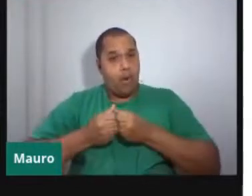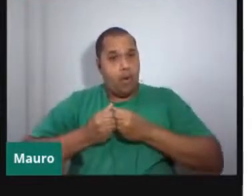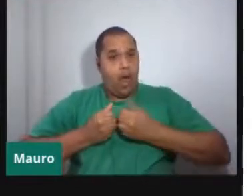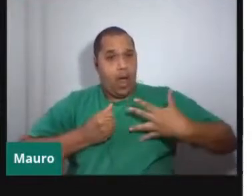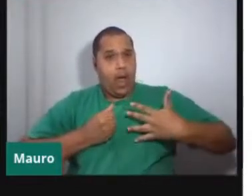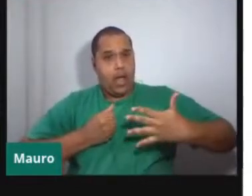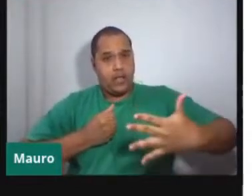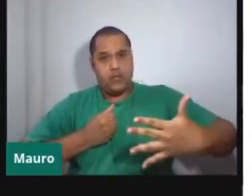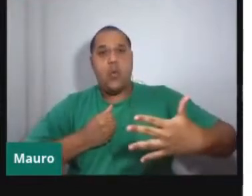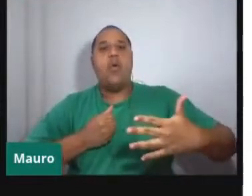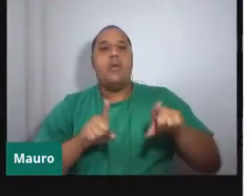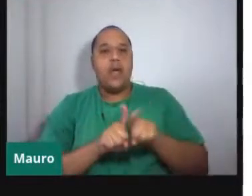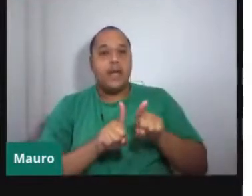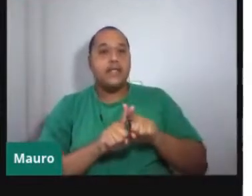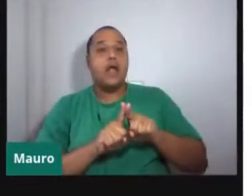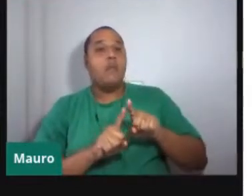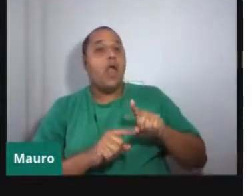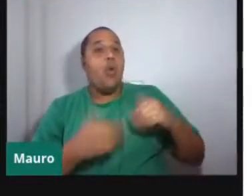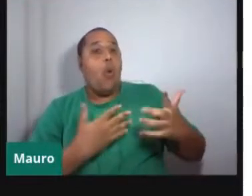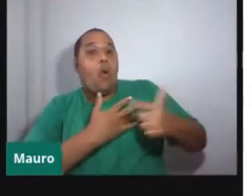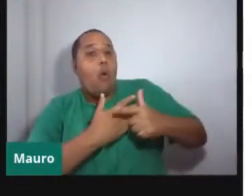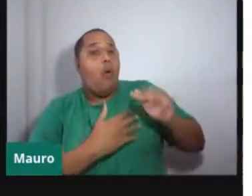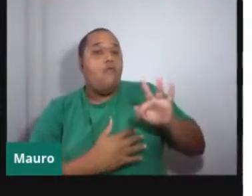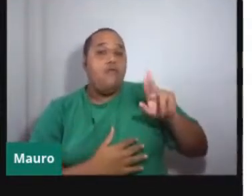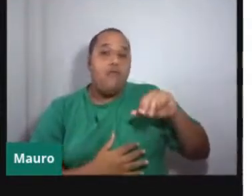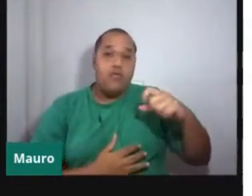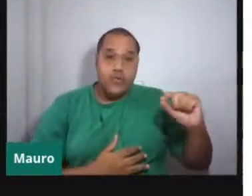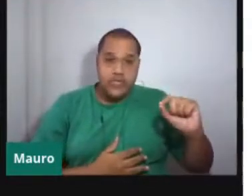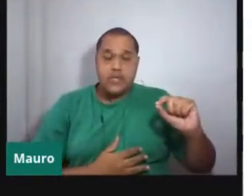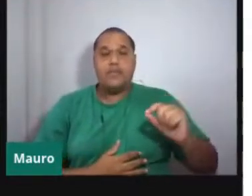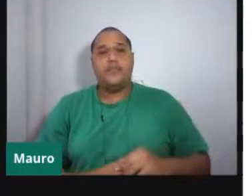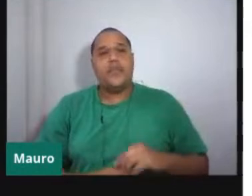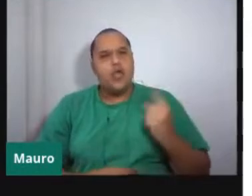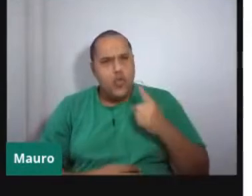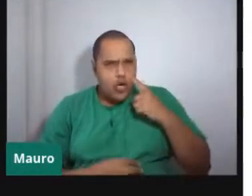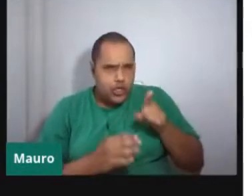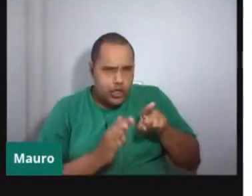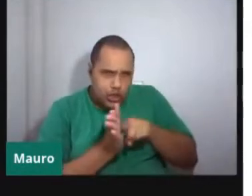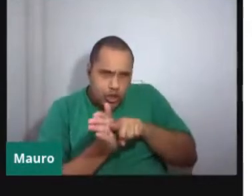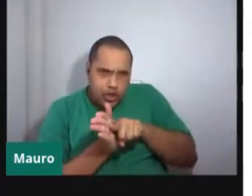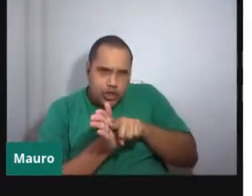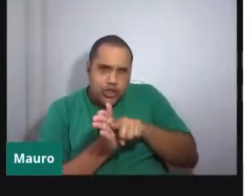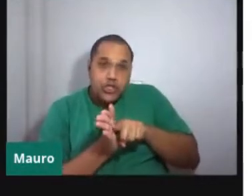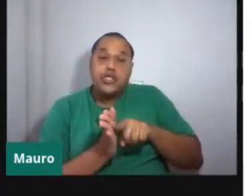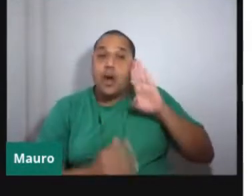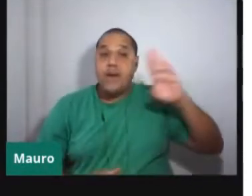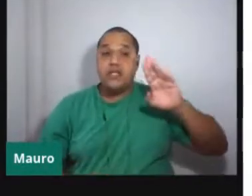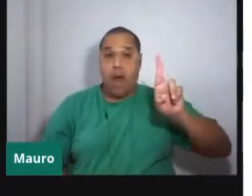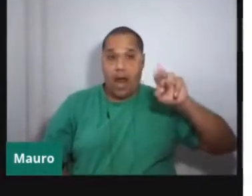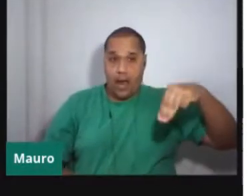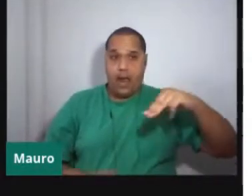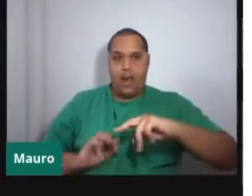aqui funcional, e a gente, particularmente, estuda essa medida, né, ressonância magnética